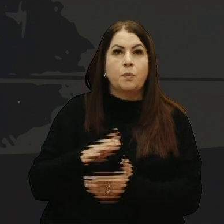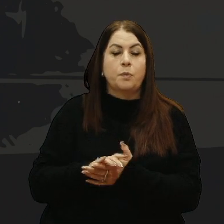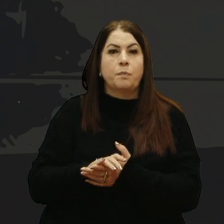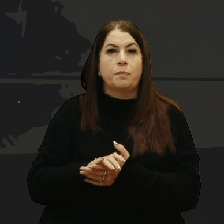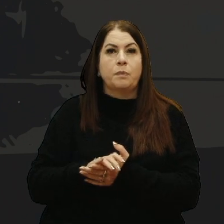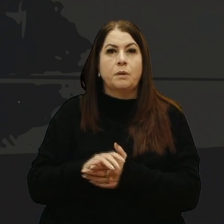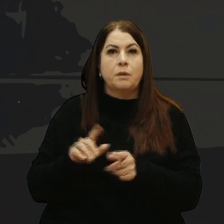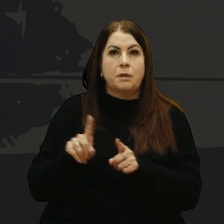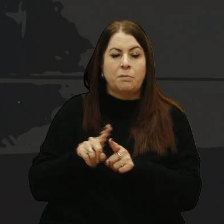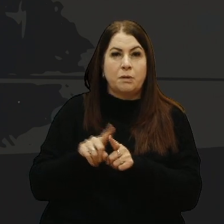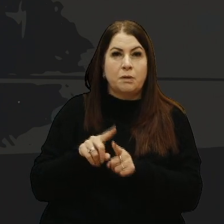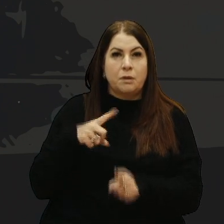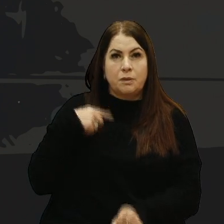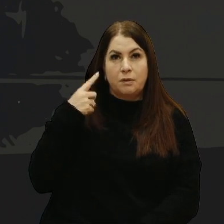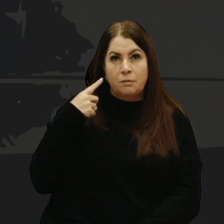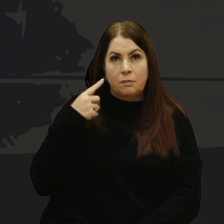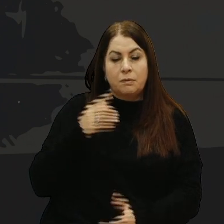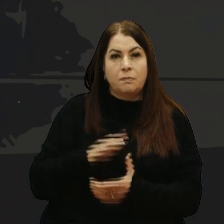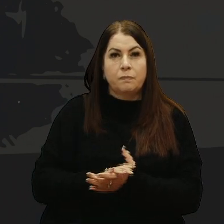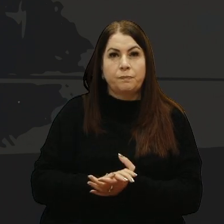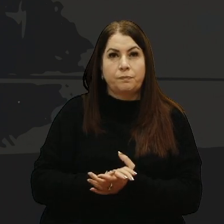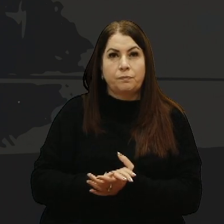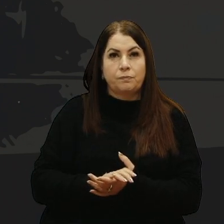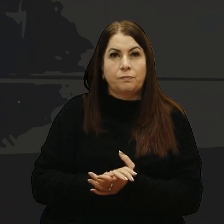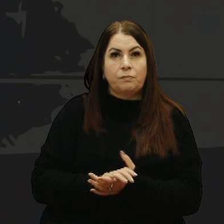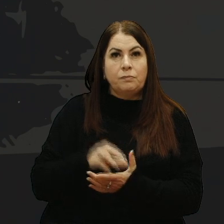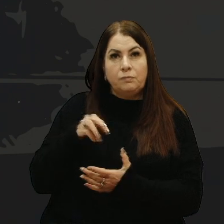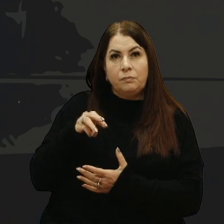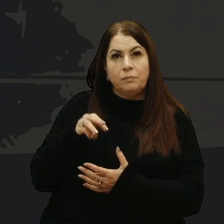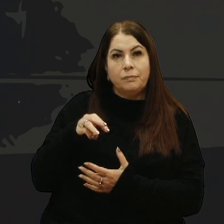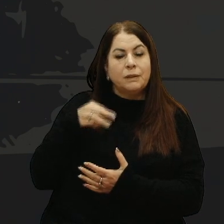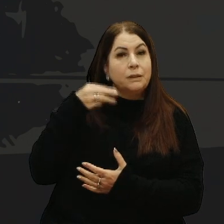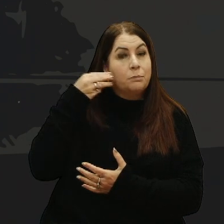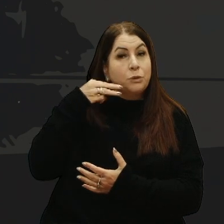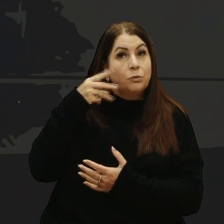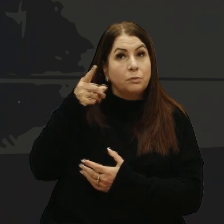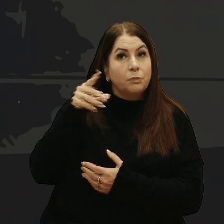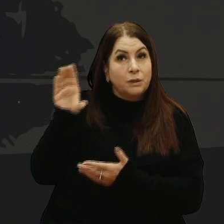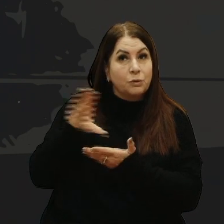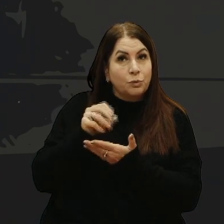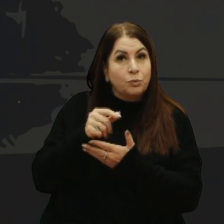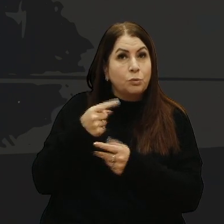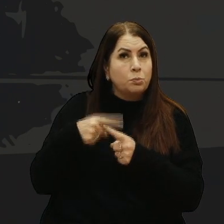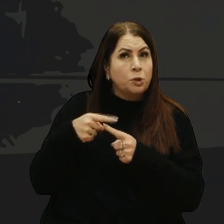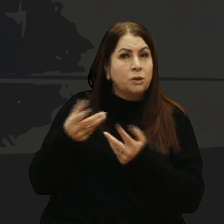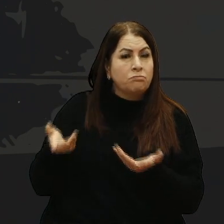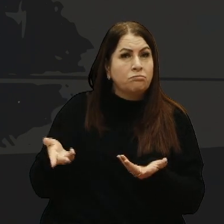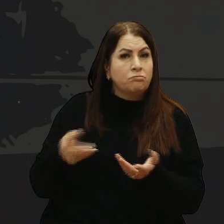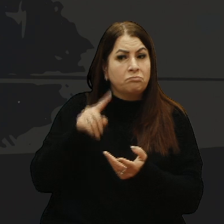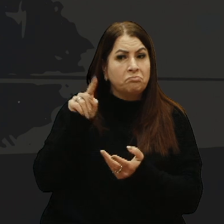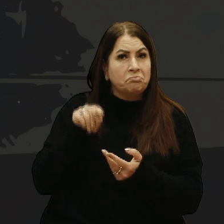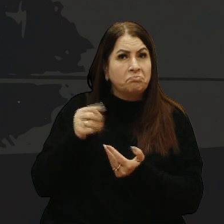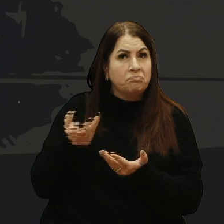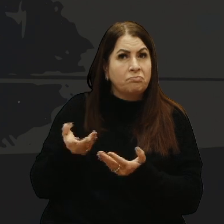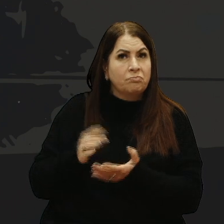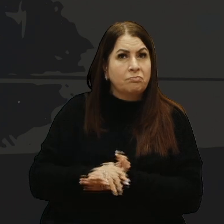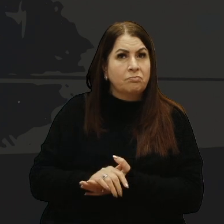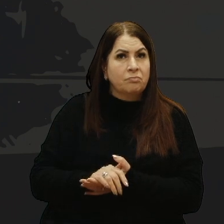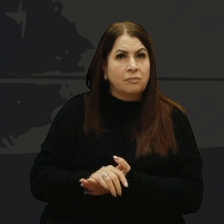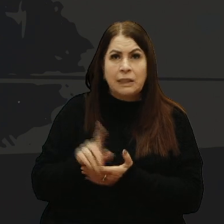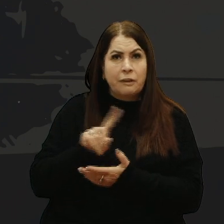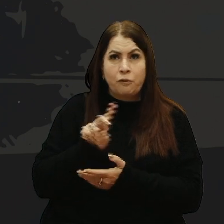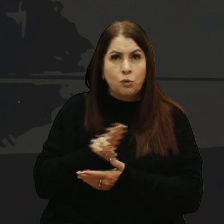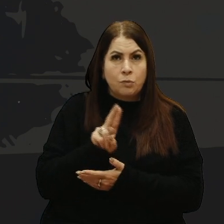e também o deputado Maurício Marcon mandaram esse recurso para quê? Né? Se ele não vai